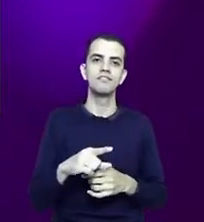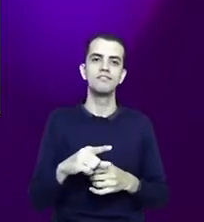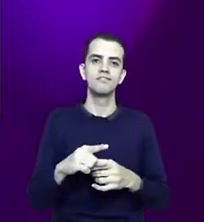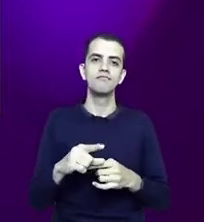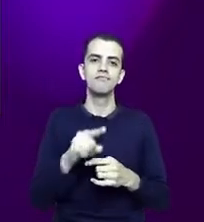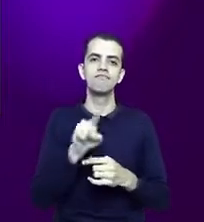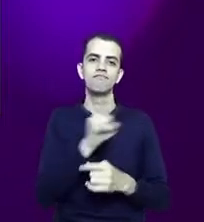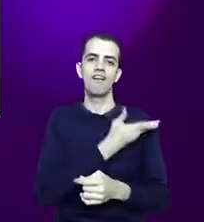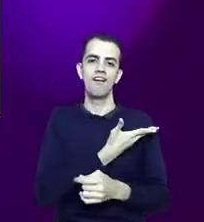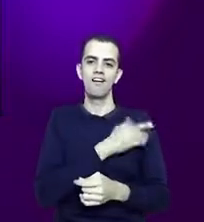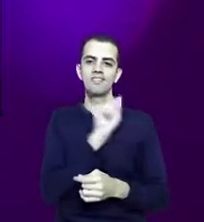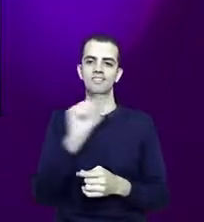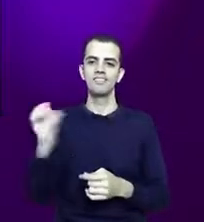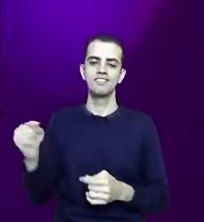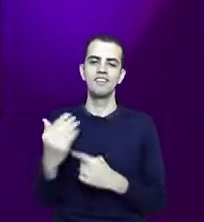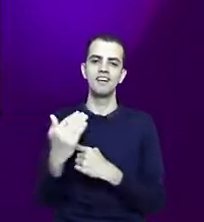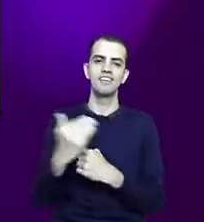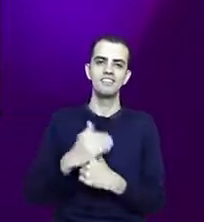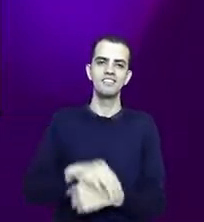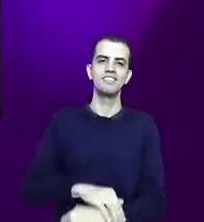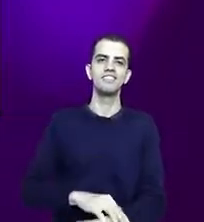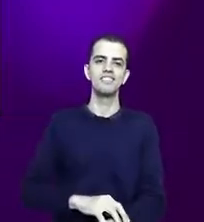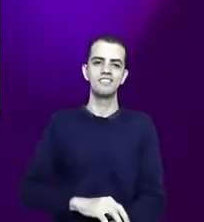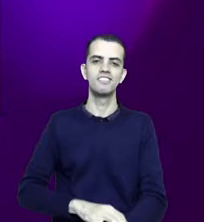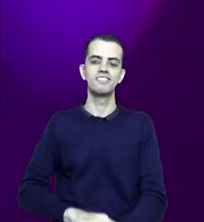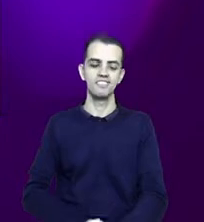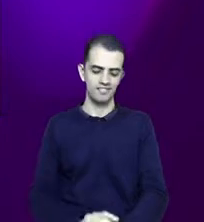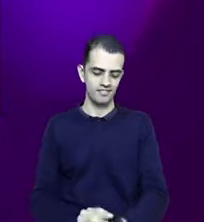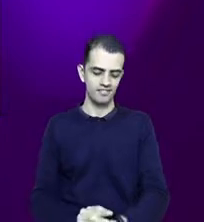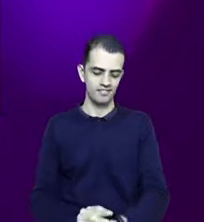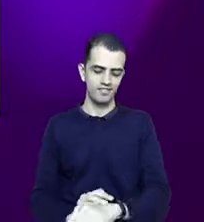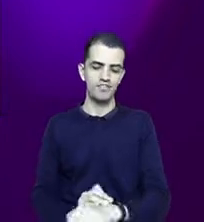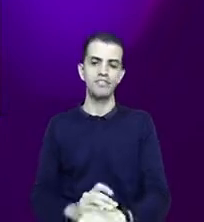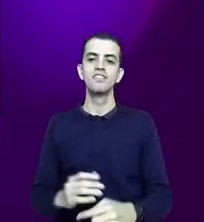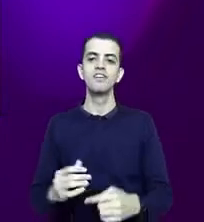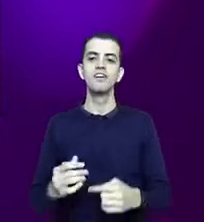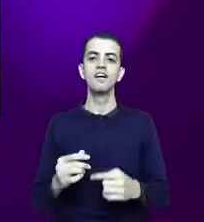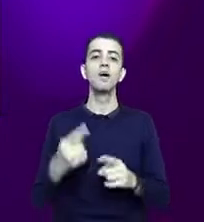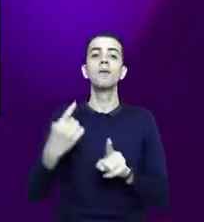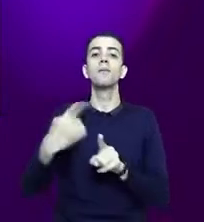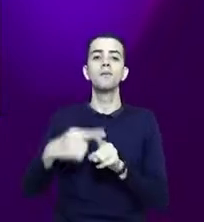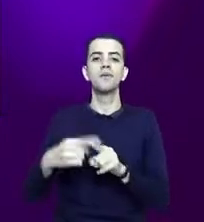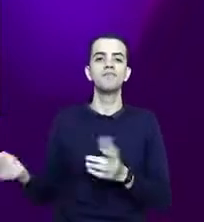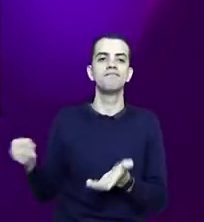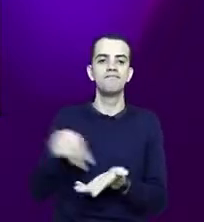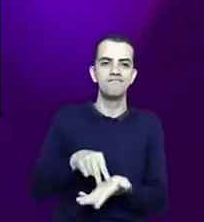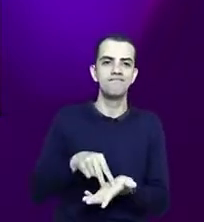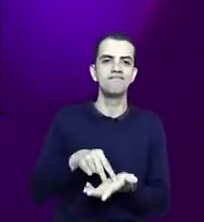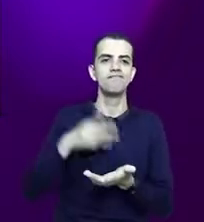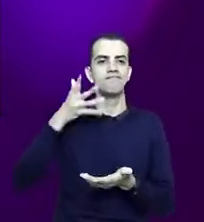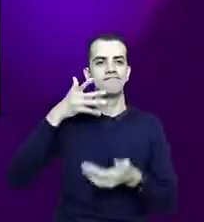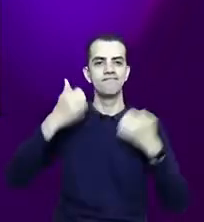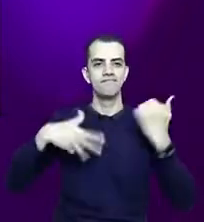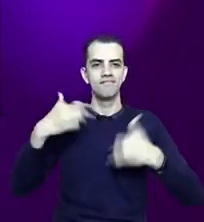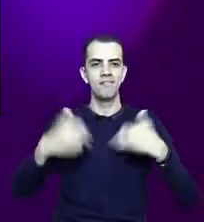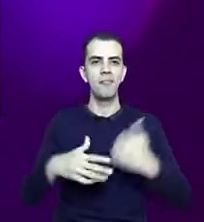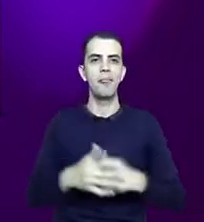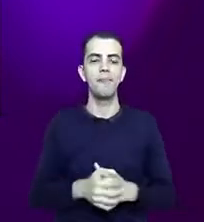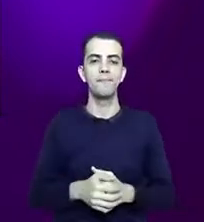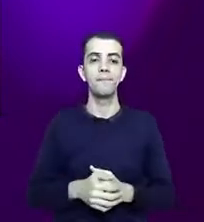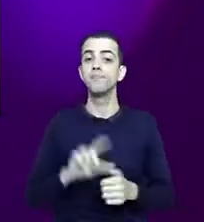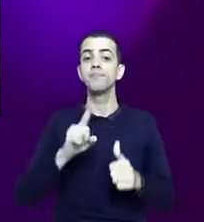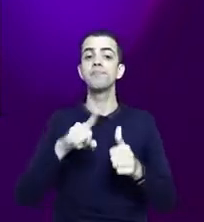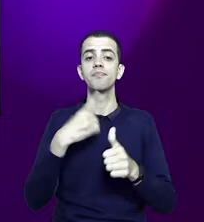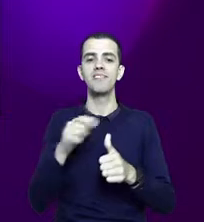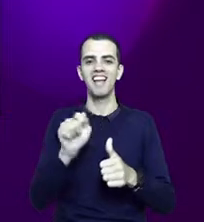auxiliam nessa simulação, nesse planejamento, né? E esse é o motivo por que eu estou falando aqui, né? Primeiro, na nossa